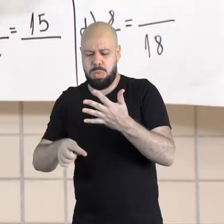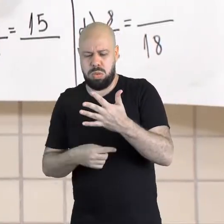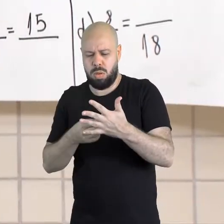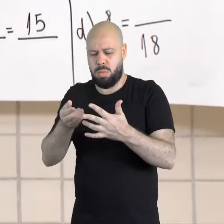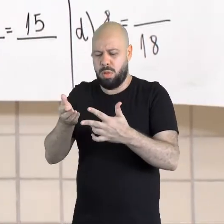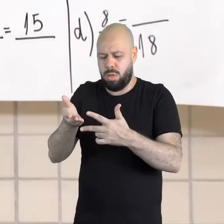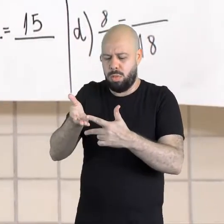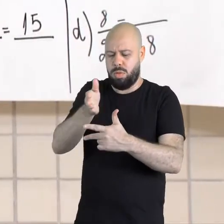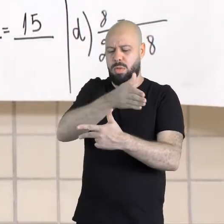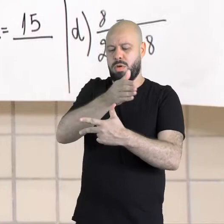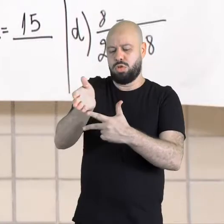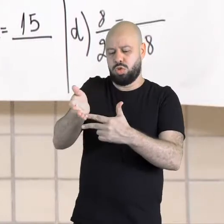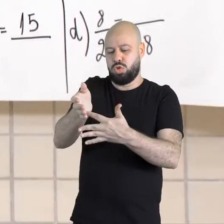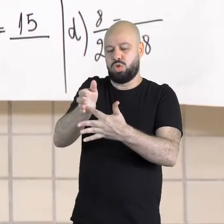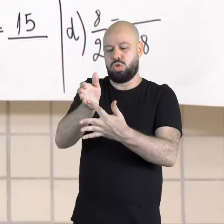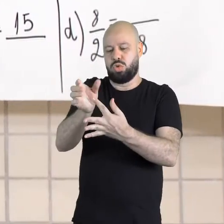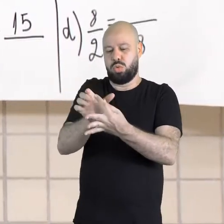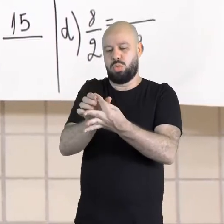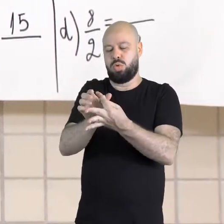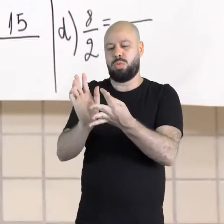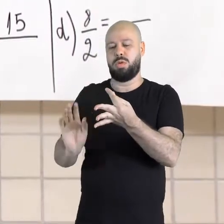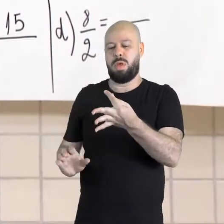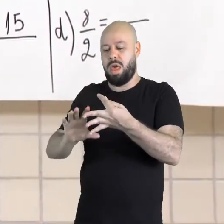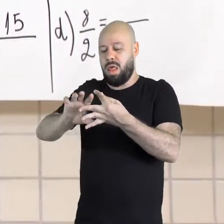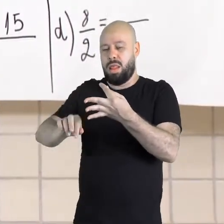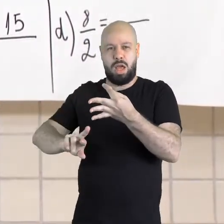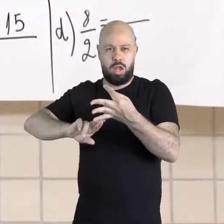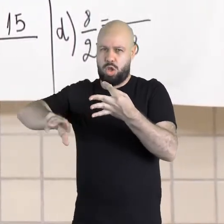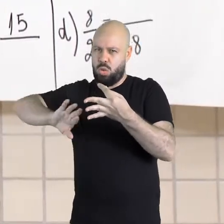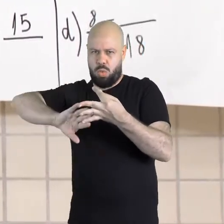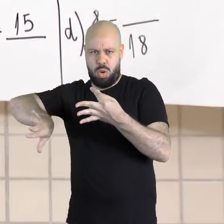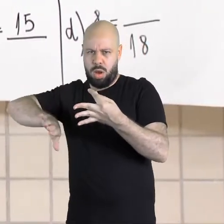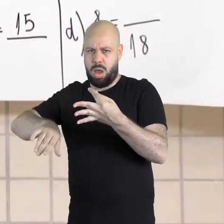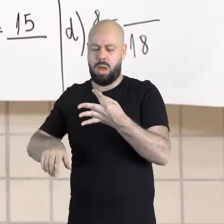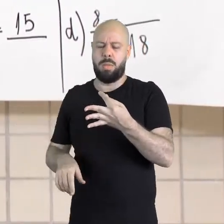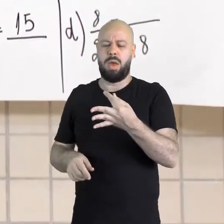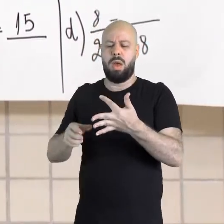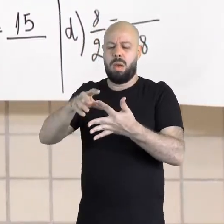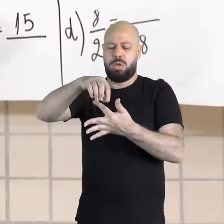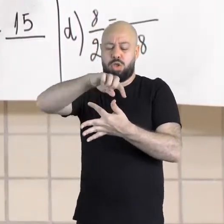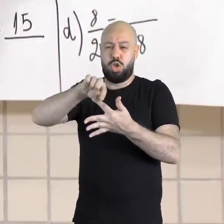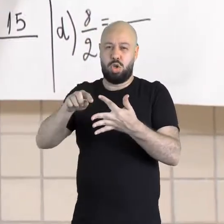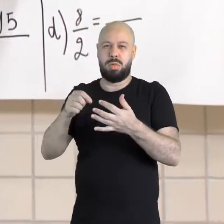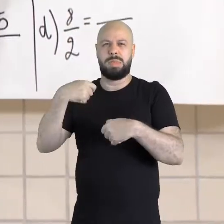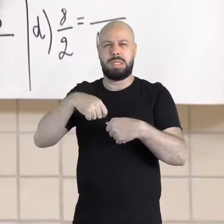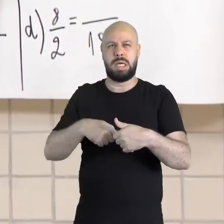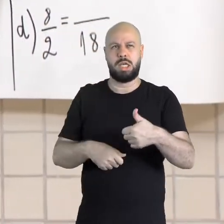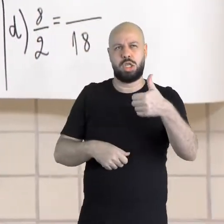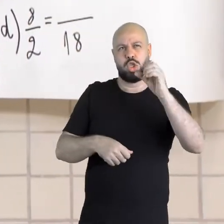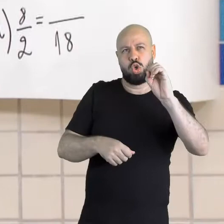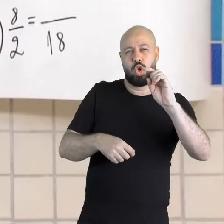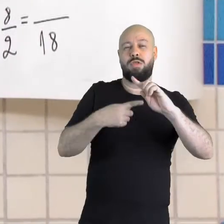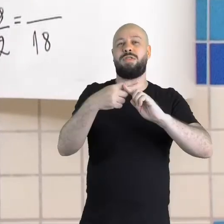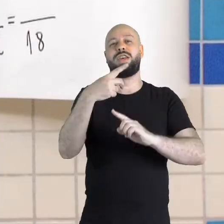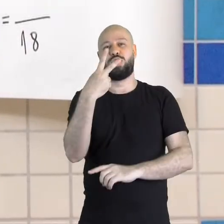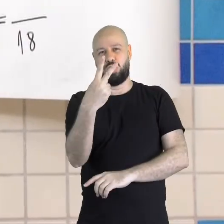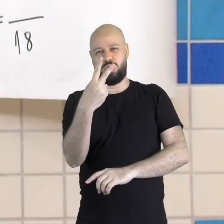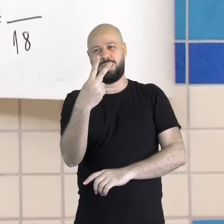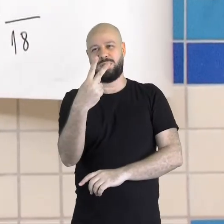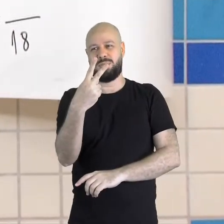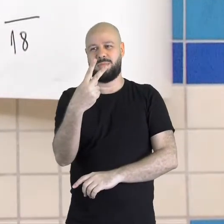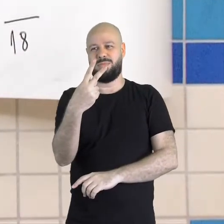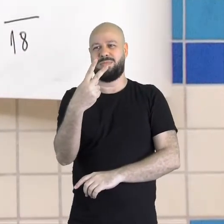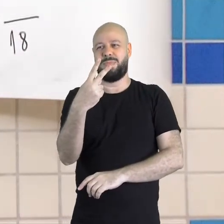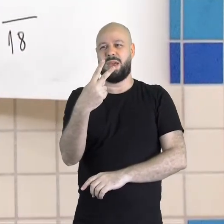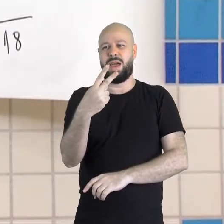representa 18. Agora eu quero 2 partes. Então eu vou multiplicar por 2. 2